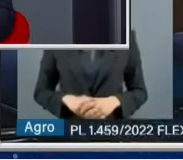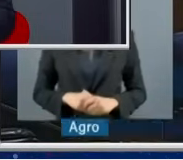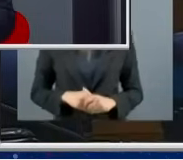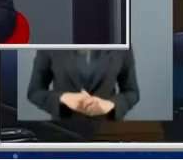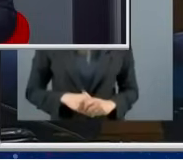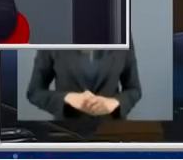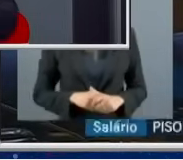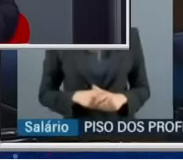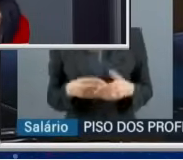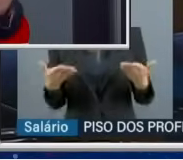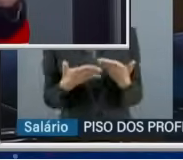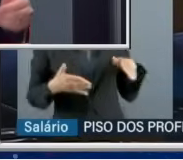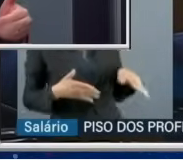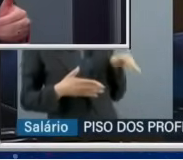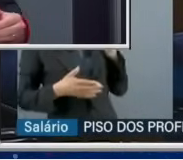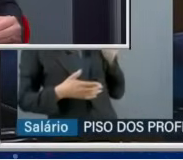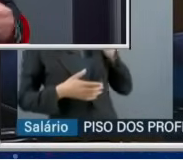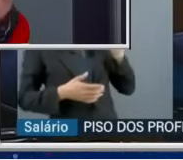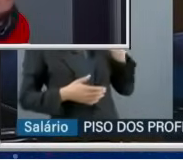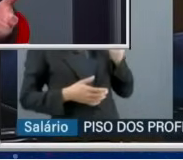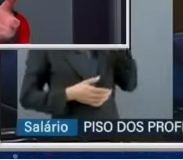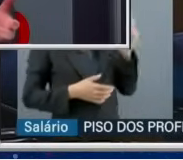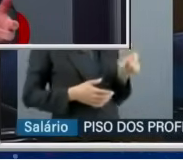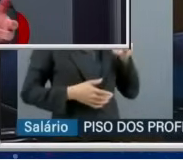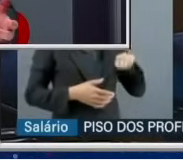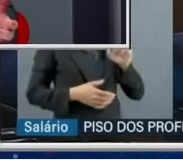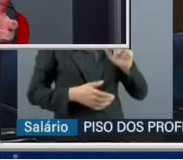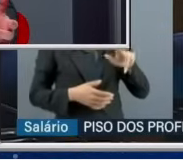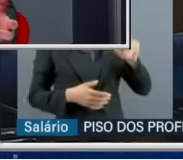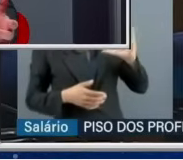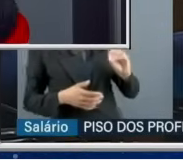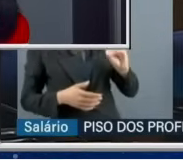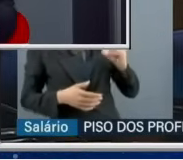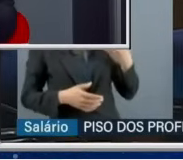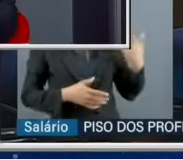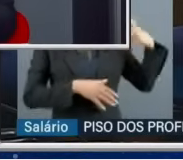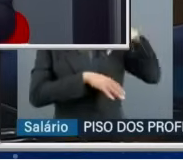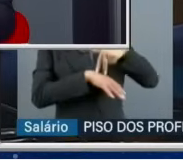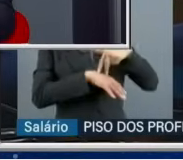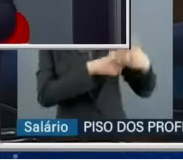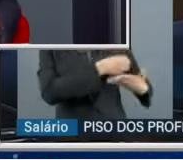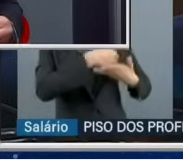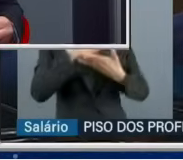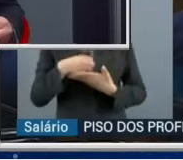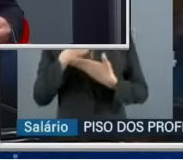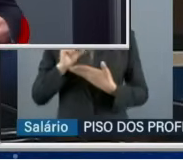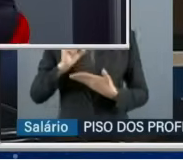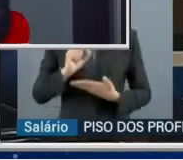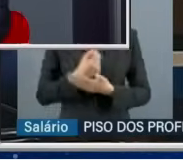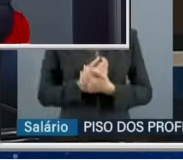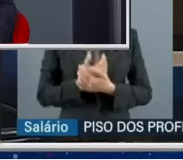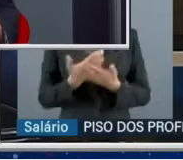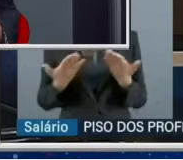Cid, focasse, concentrasse em obter o documento, por uma questão de técnica de investigação,